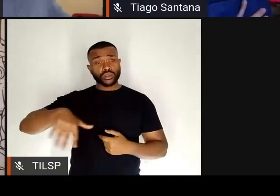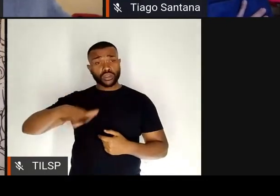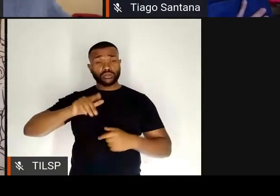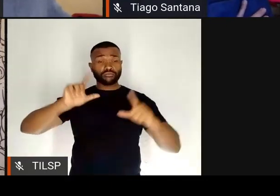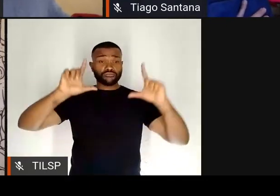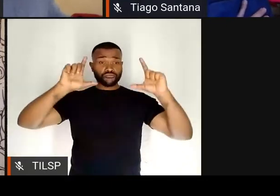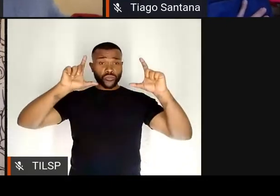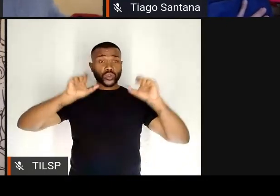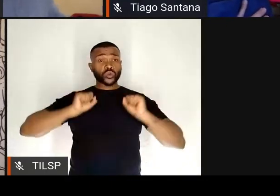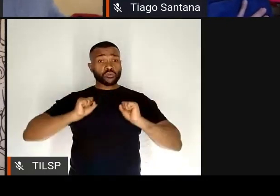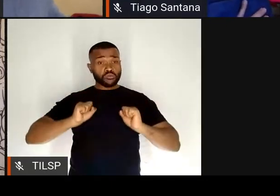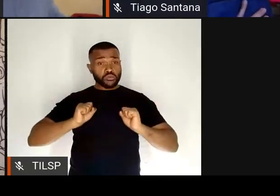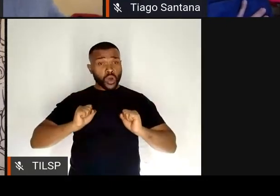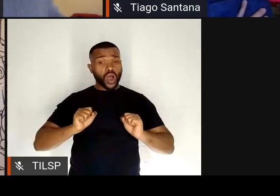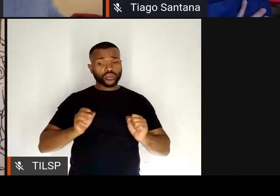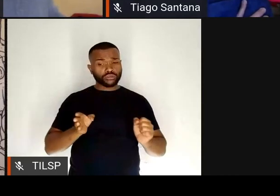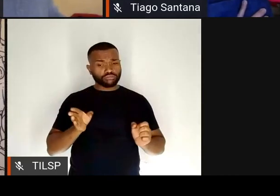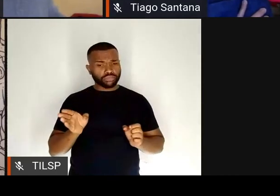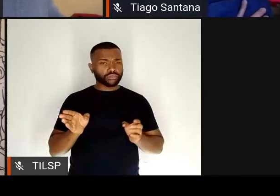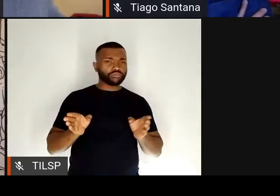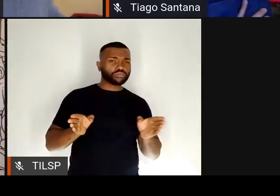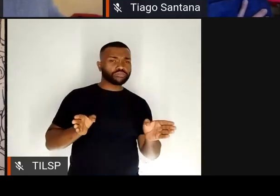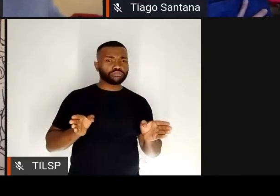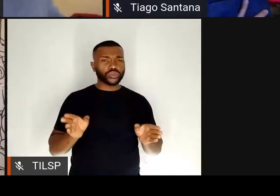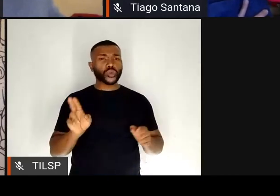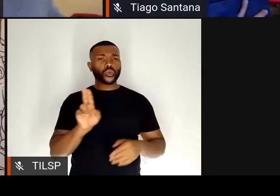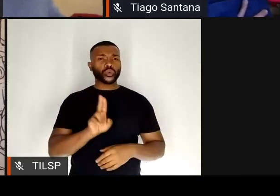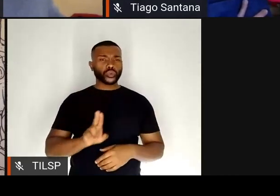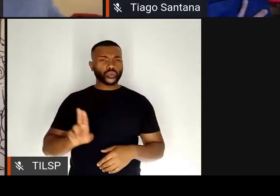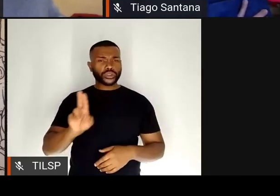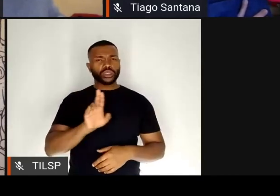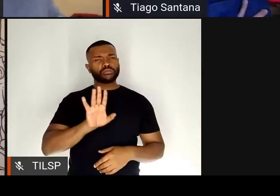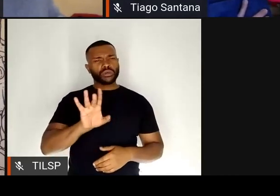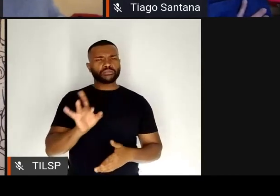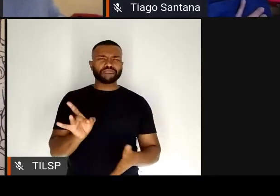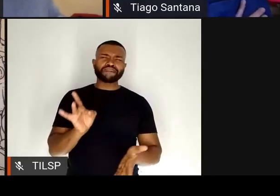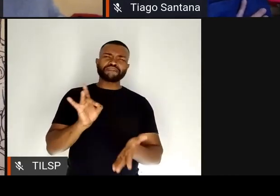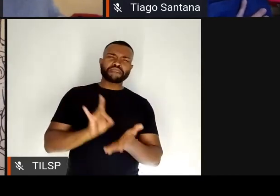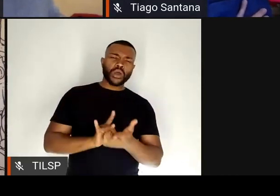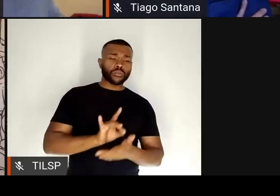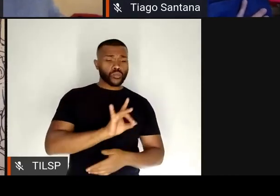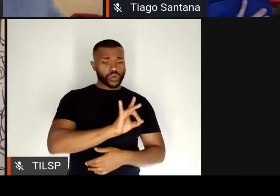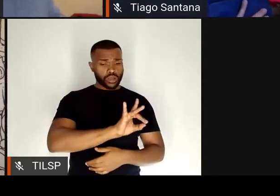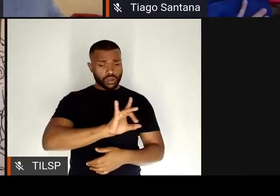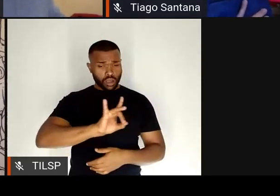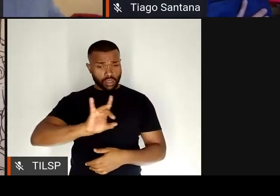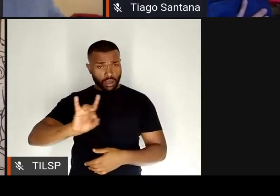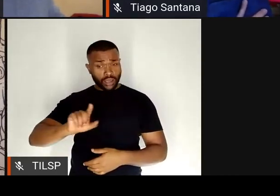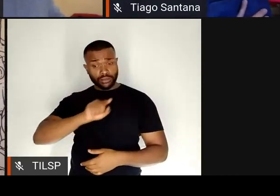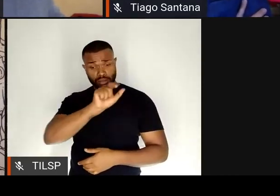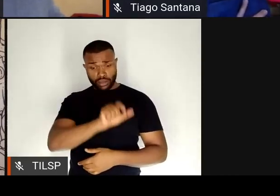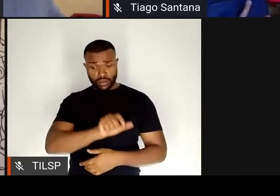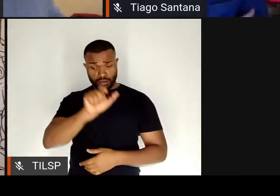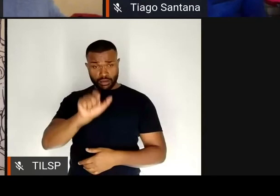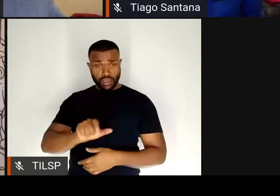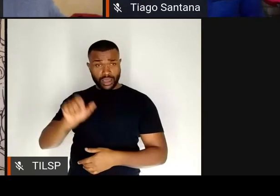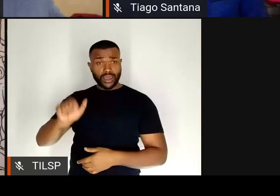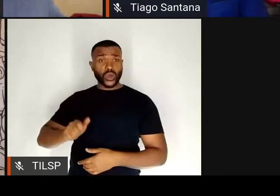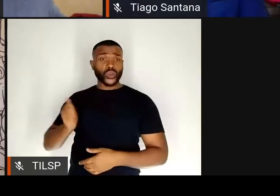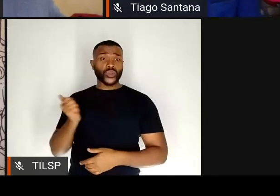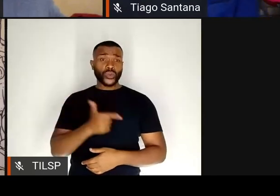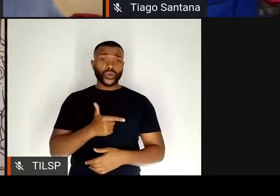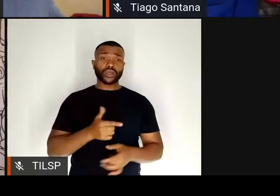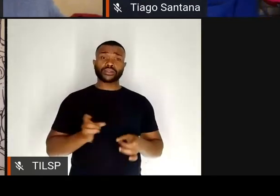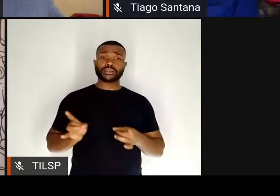pode servir aos dois lados e, no fundo, é uma questão muito mais dos indivíduos do que da técnica. É também da técnica, mas mais é